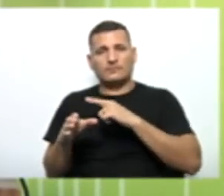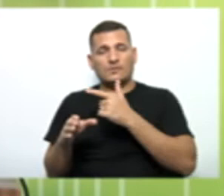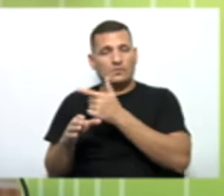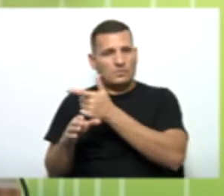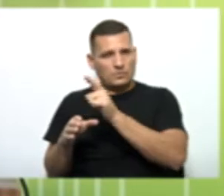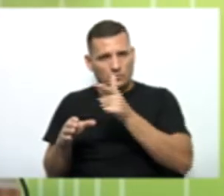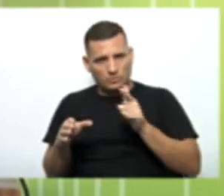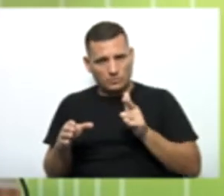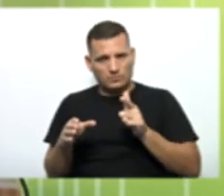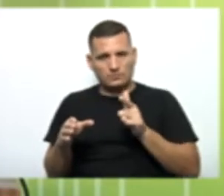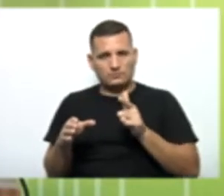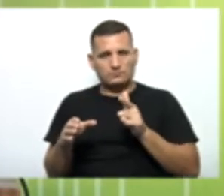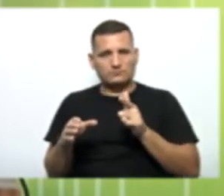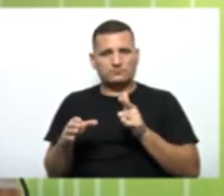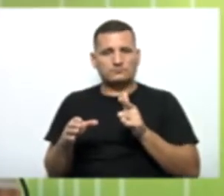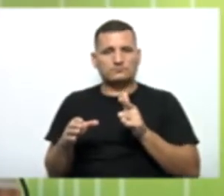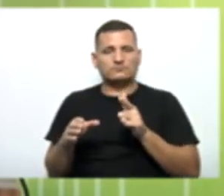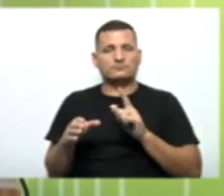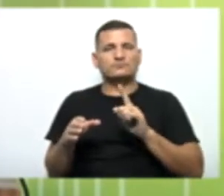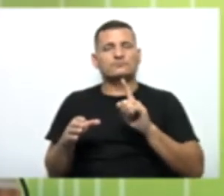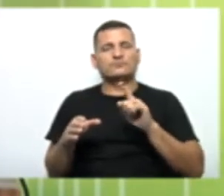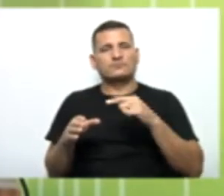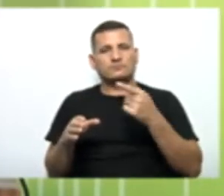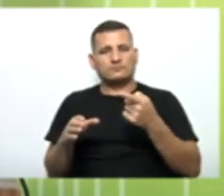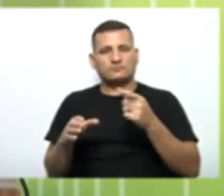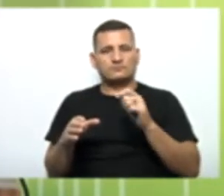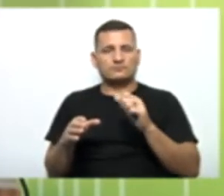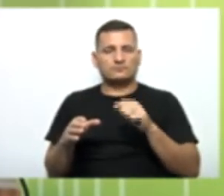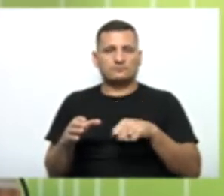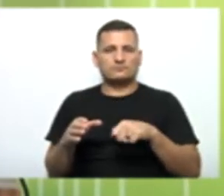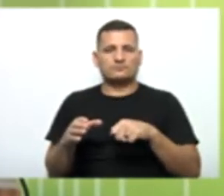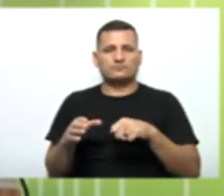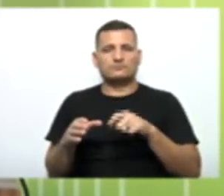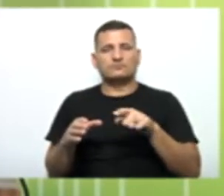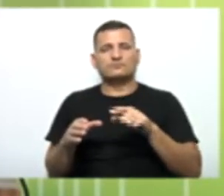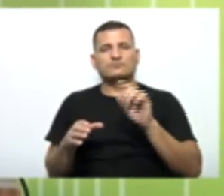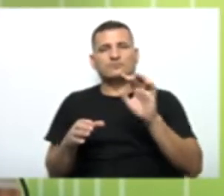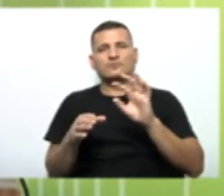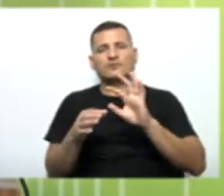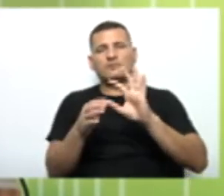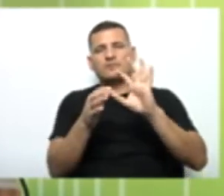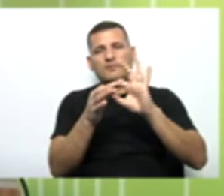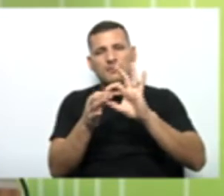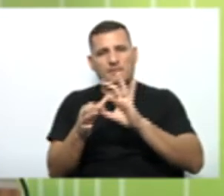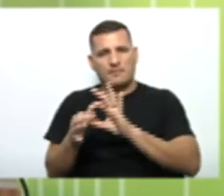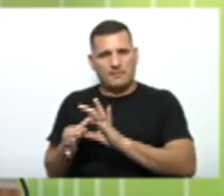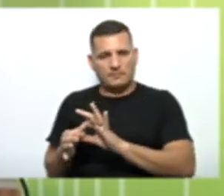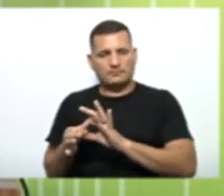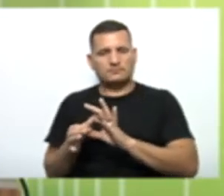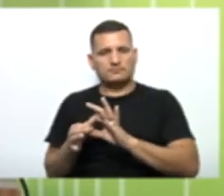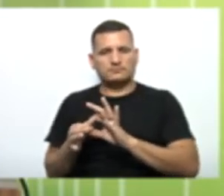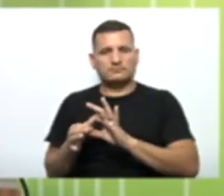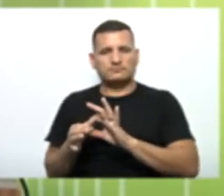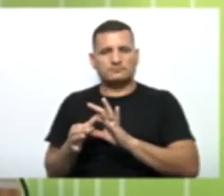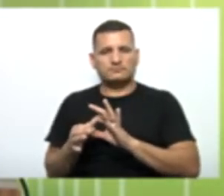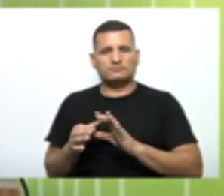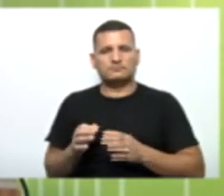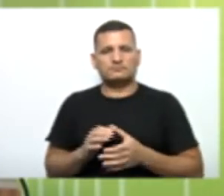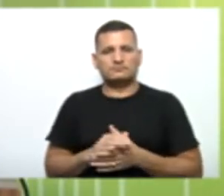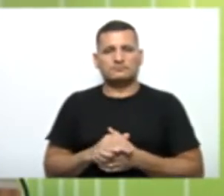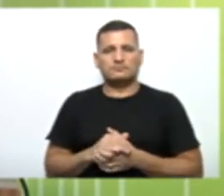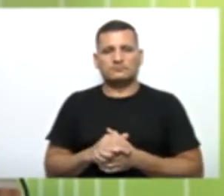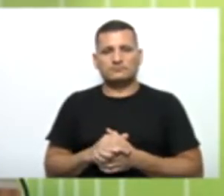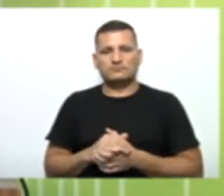outro, e aí sim você criar as associações. Isso é isso. Por quê? Quando